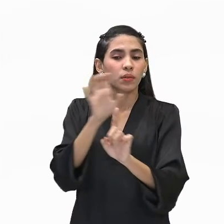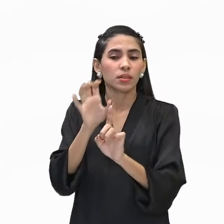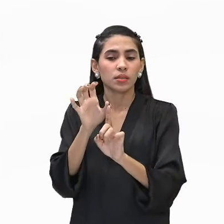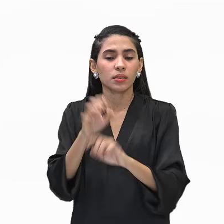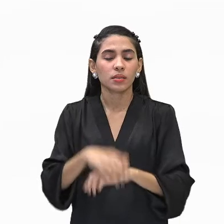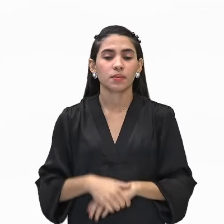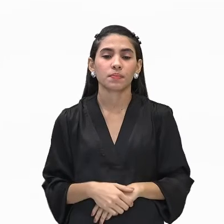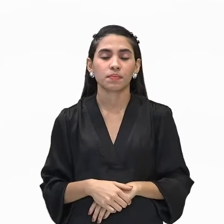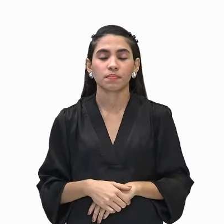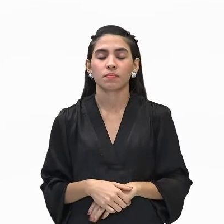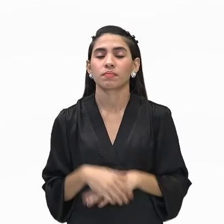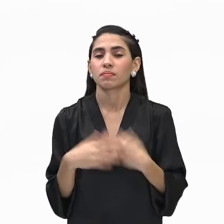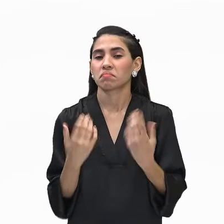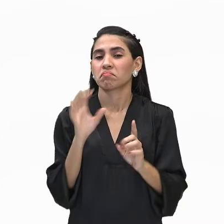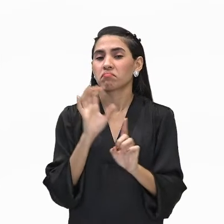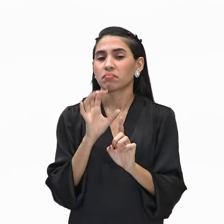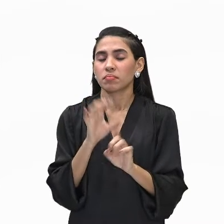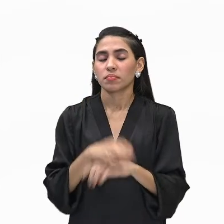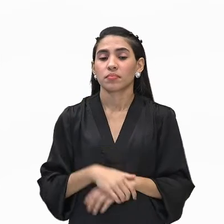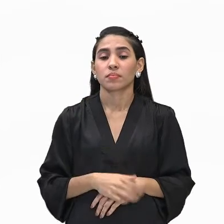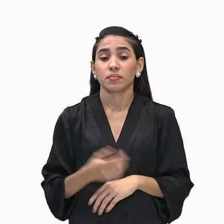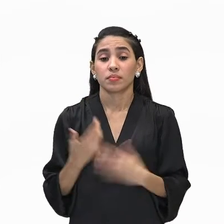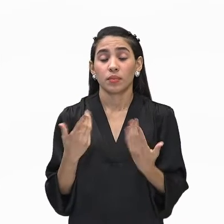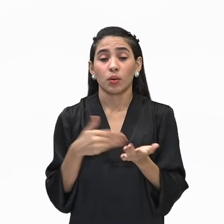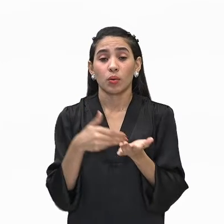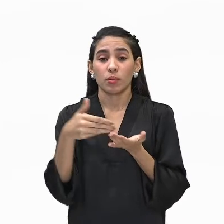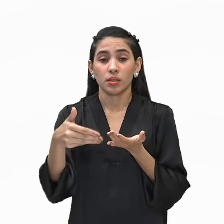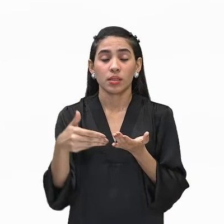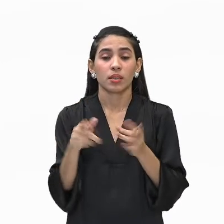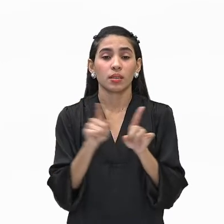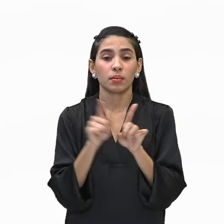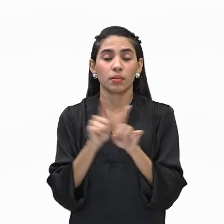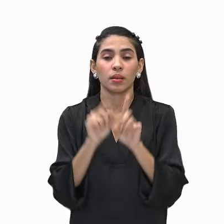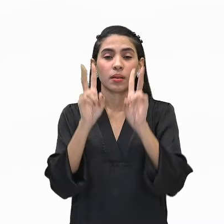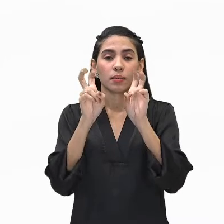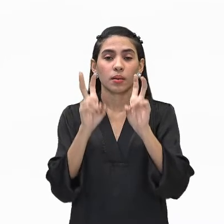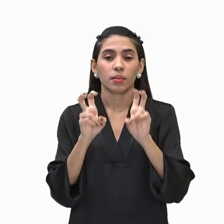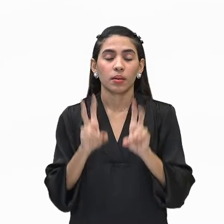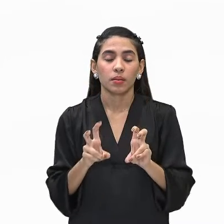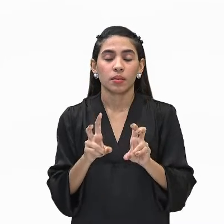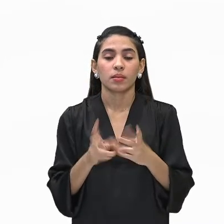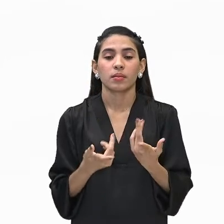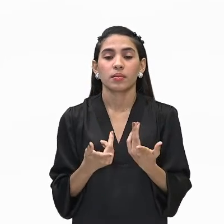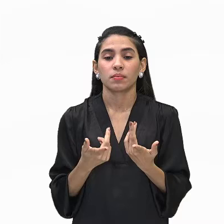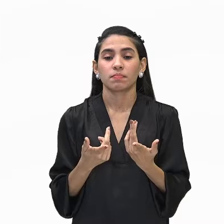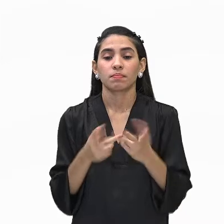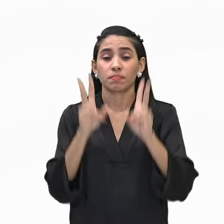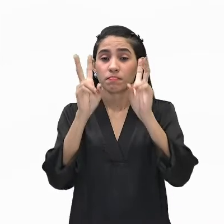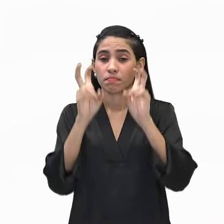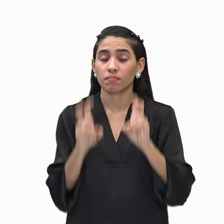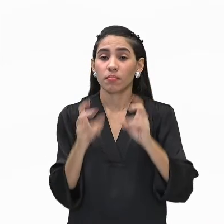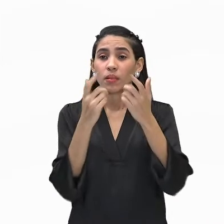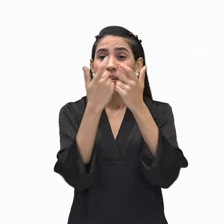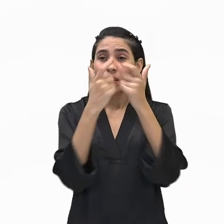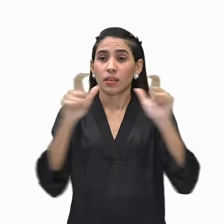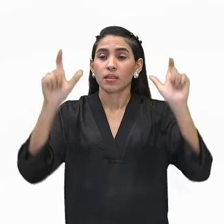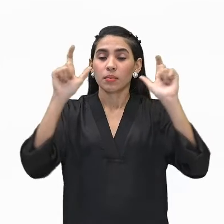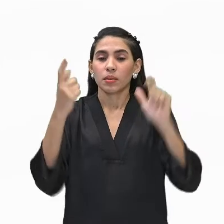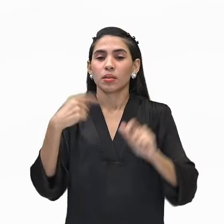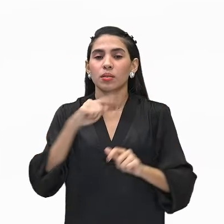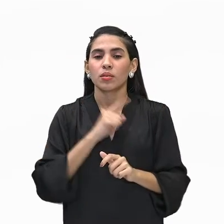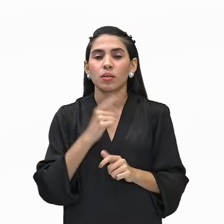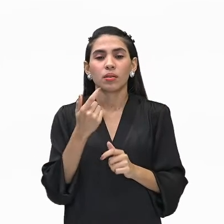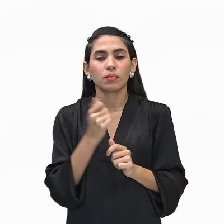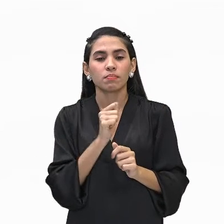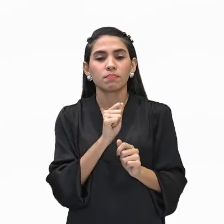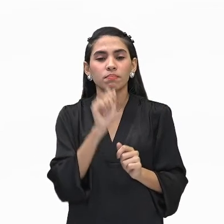inserido? Será que isso influencia? Para começar a conversar também sobre essas questões concernentes a essa questão do clima, vamos verificar nossa